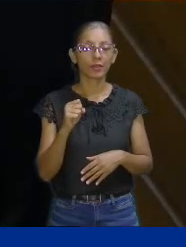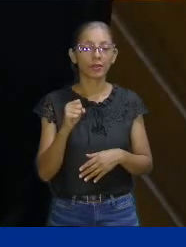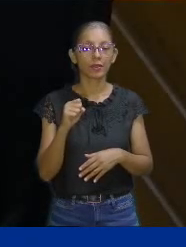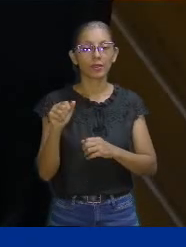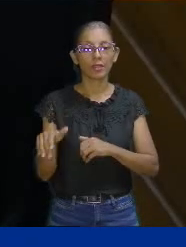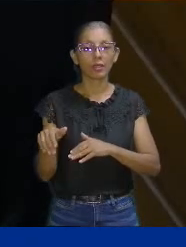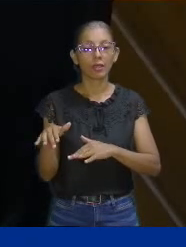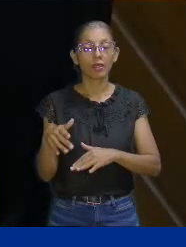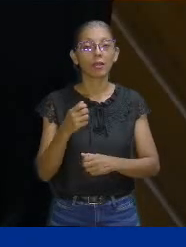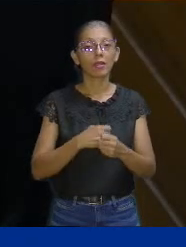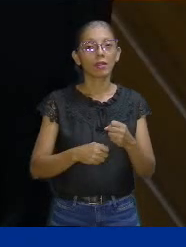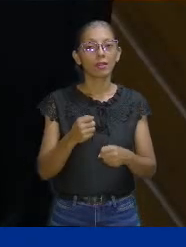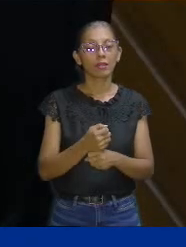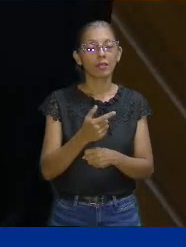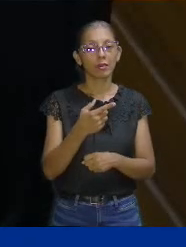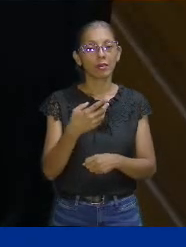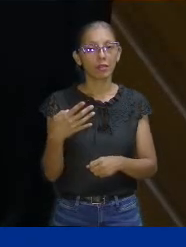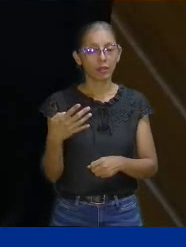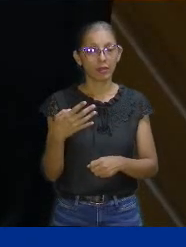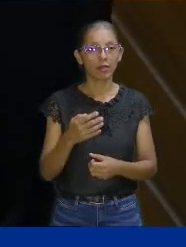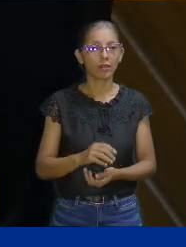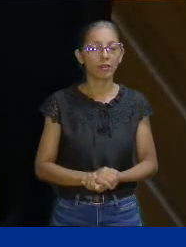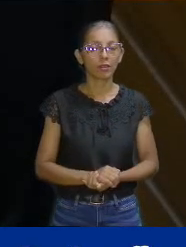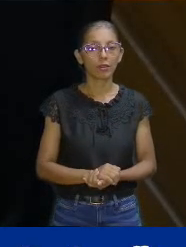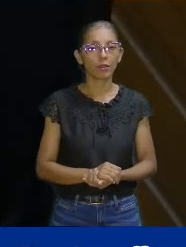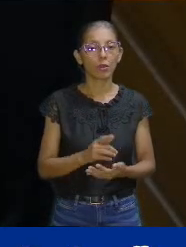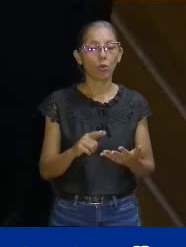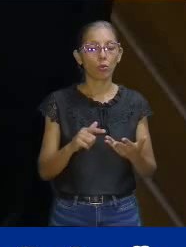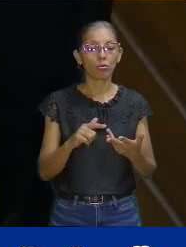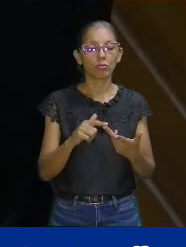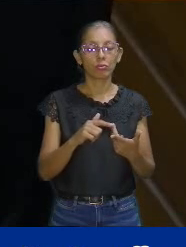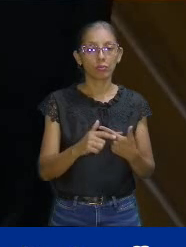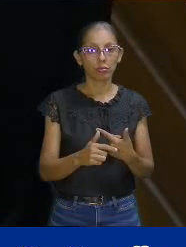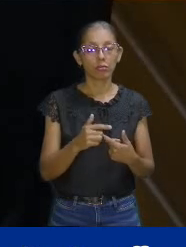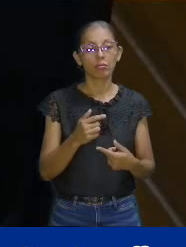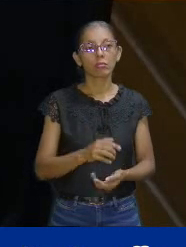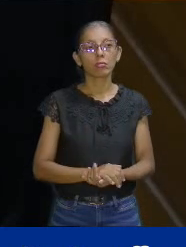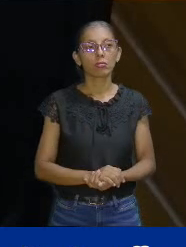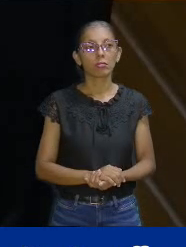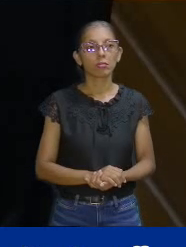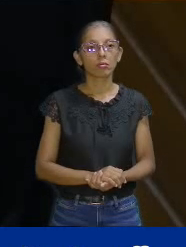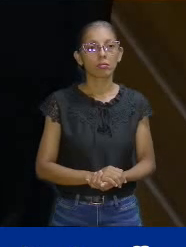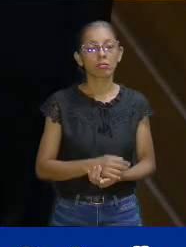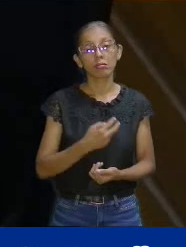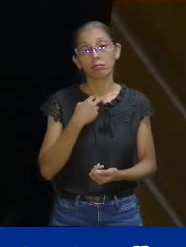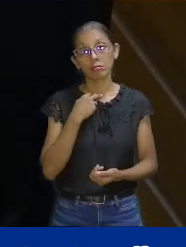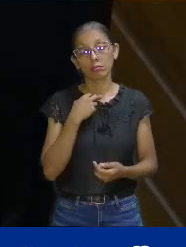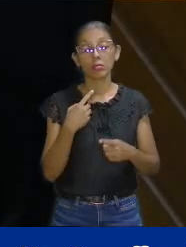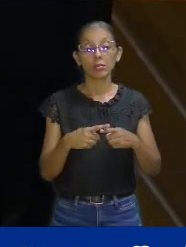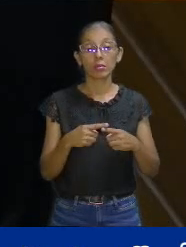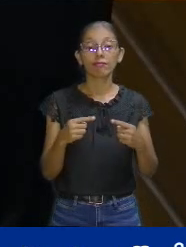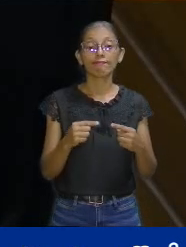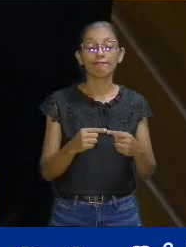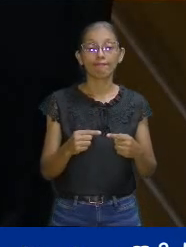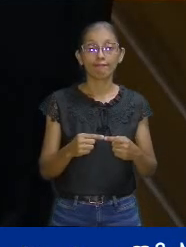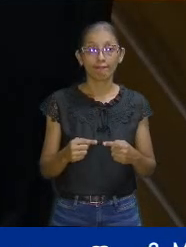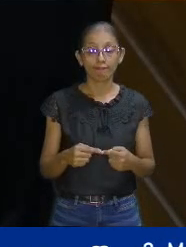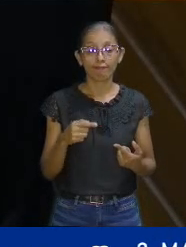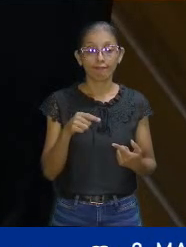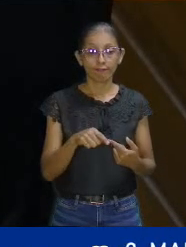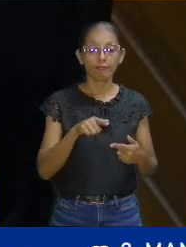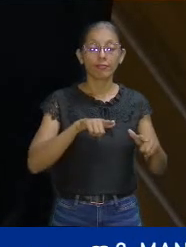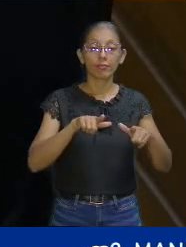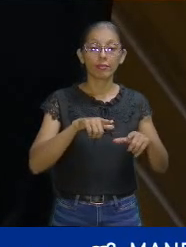Eu indefiro os demais pedidos por tratarem de matéria administrativa interna da investigação policial, cuja divulgação